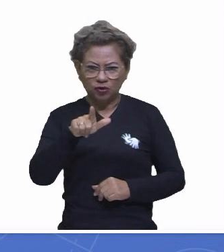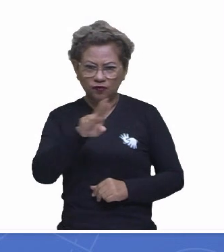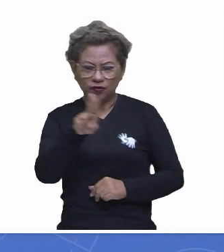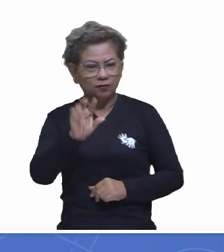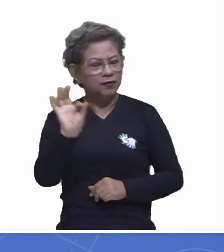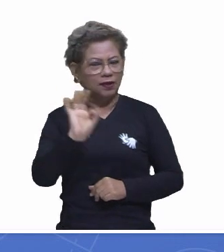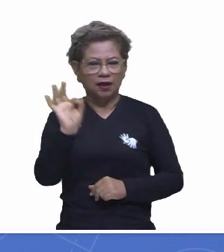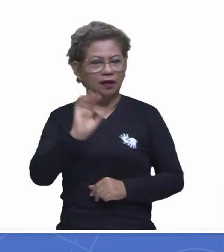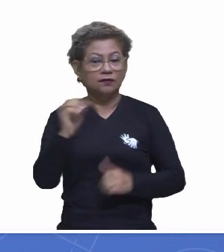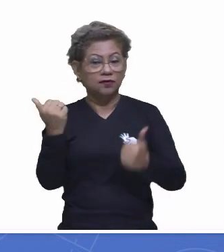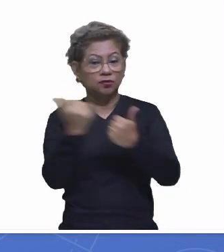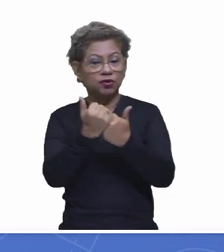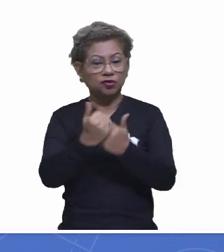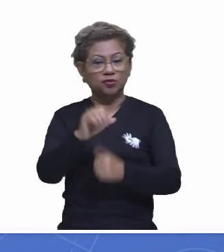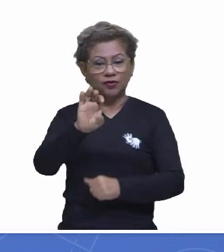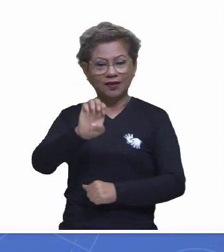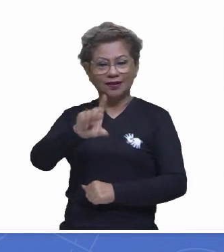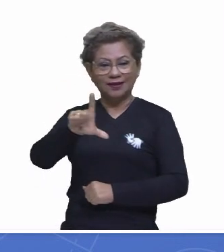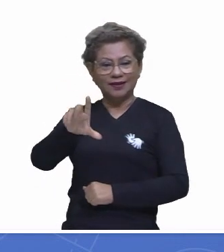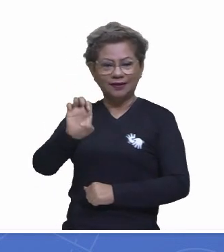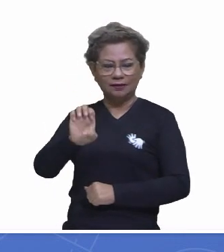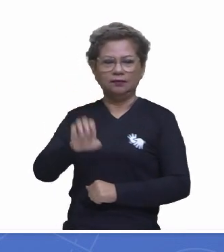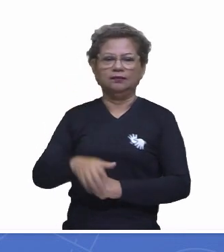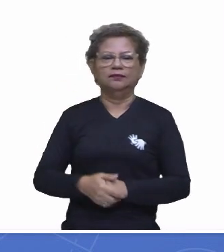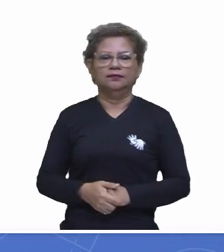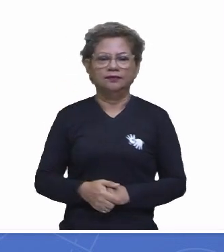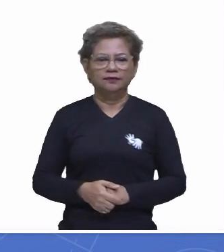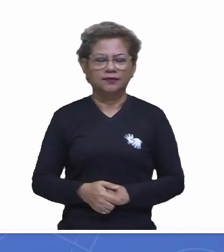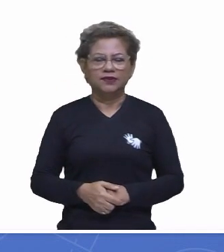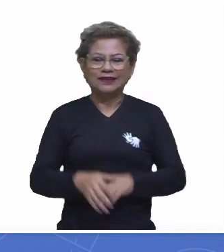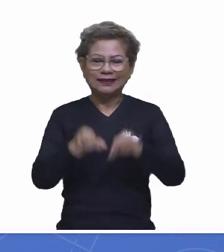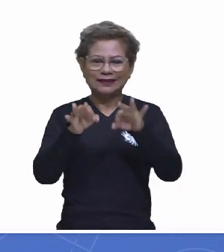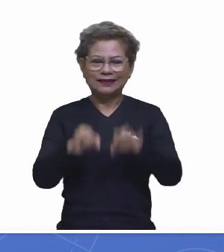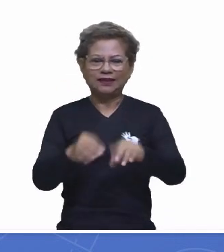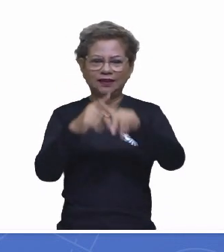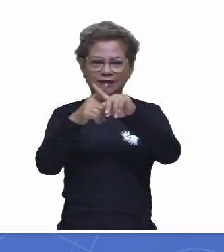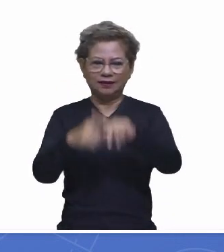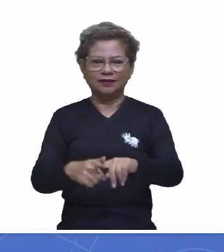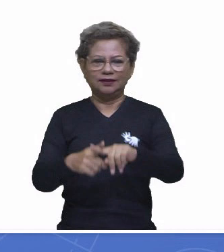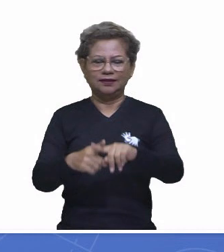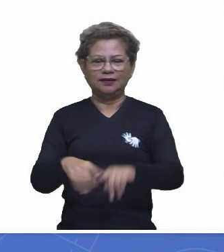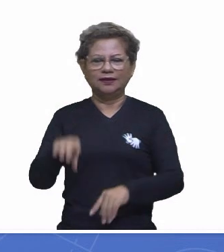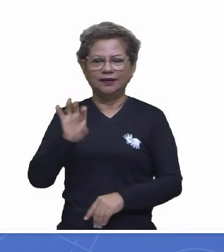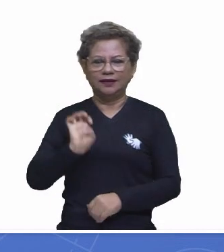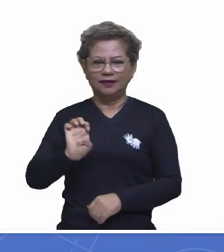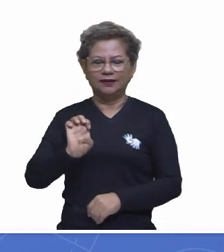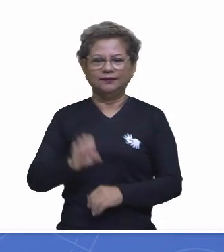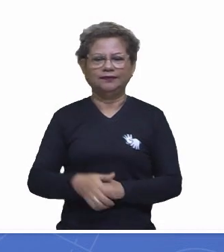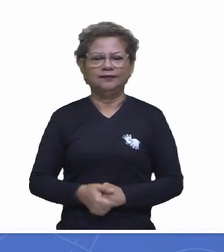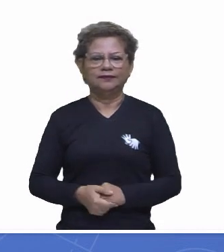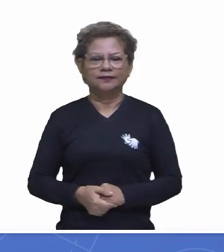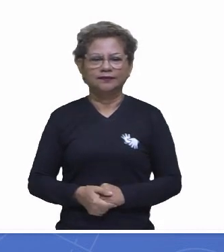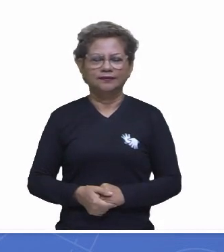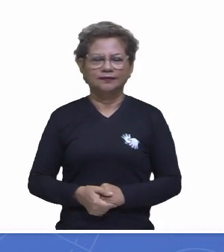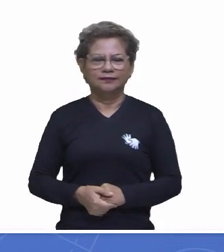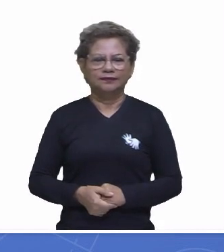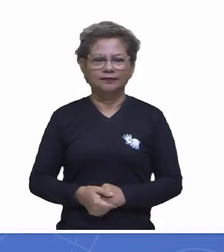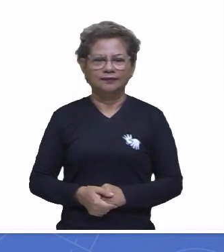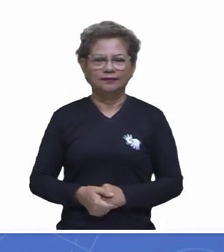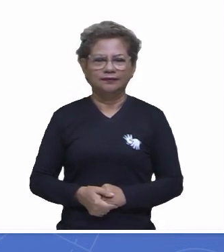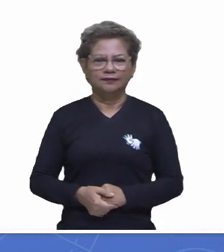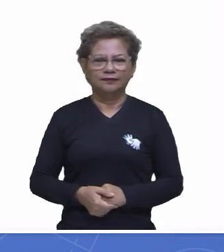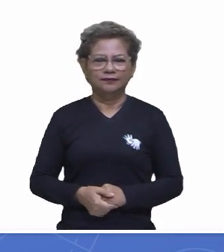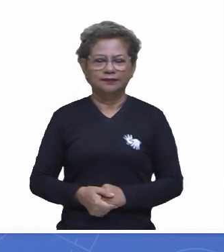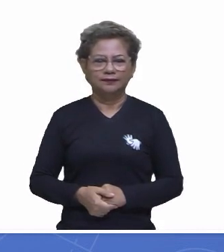que retoma o substantivo nome é exatamente ele. Então, a alternativa correta é a letra E. Vamos à próxima questão,